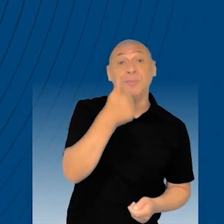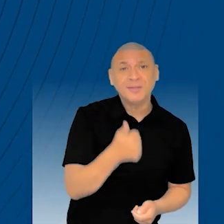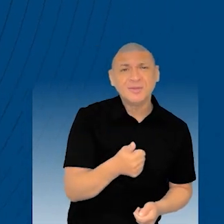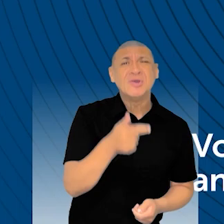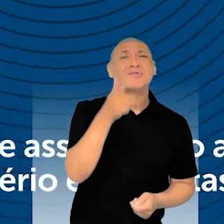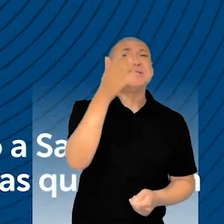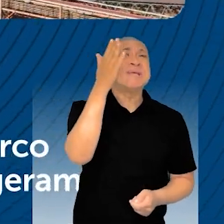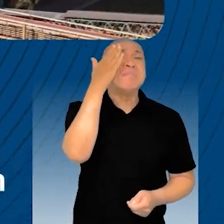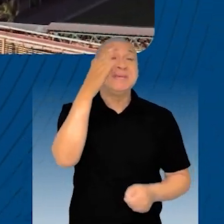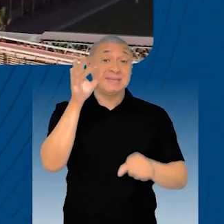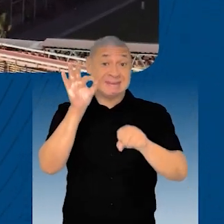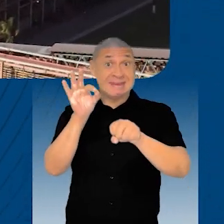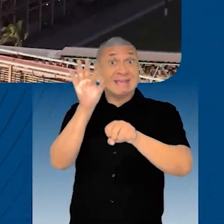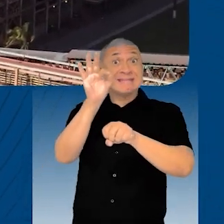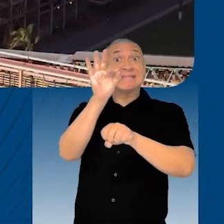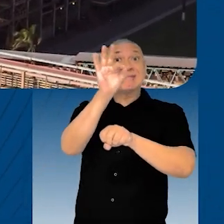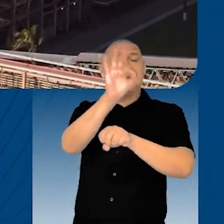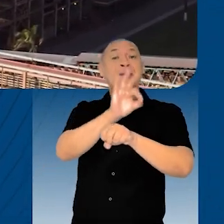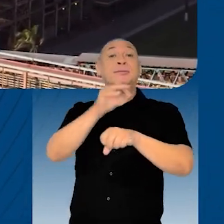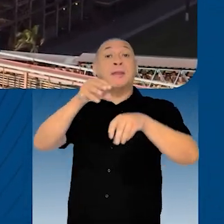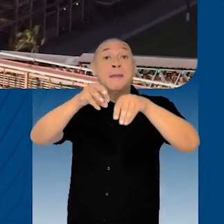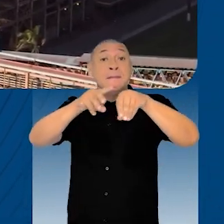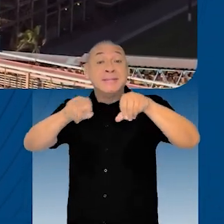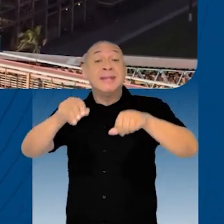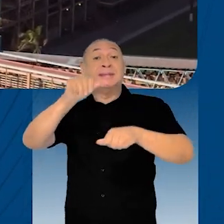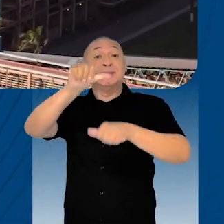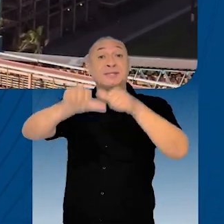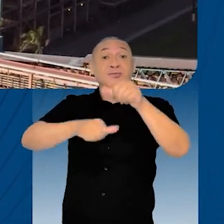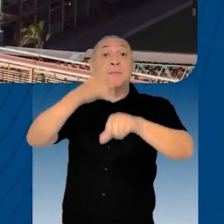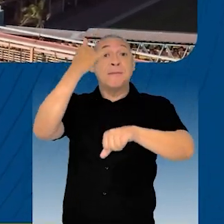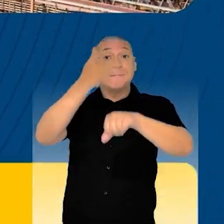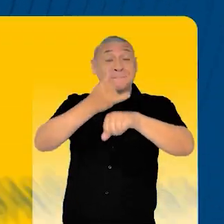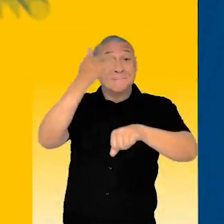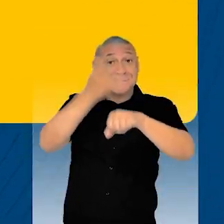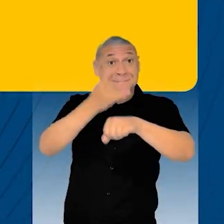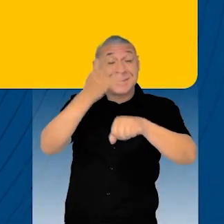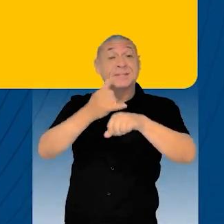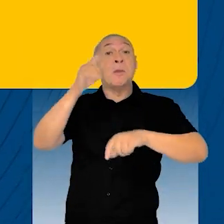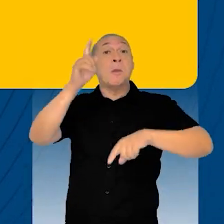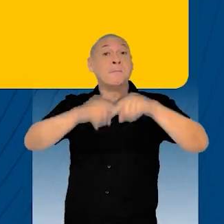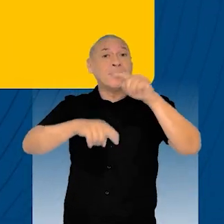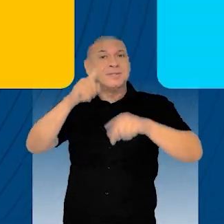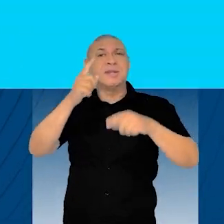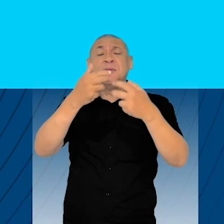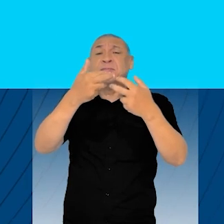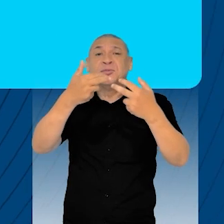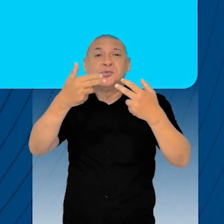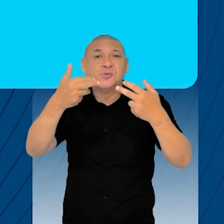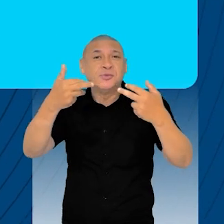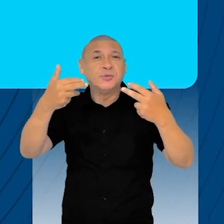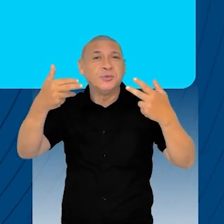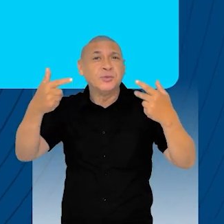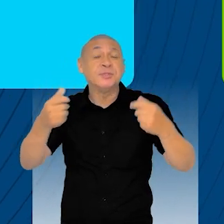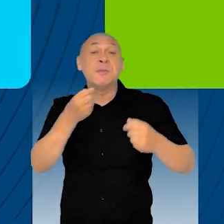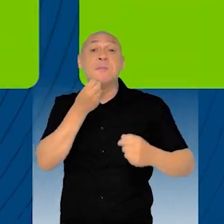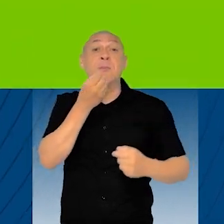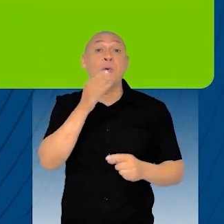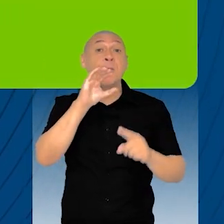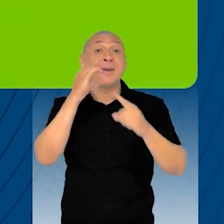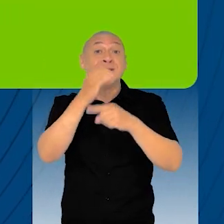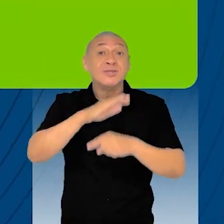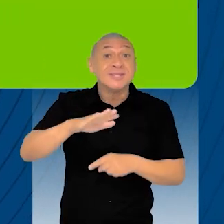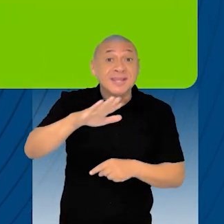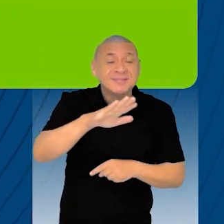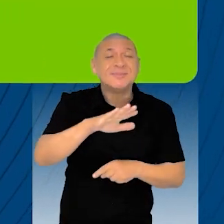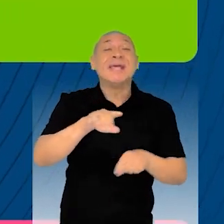Olá, tudo bem? Você sabia que assim como a Samarco transforma minério em pelotas que geram produtos, equipamentos e benefícios